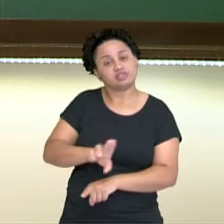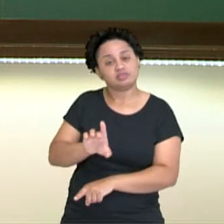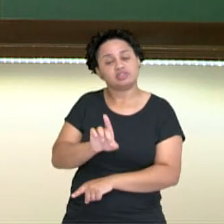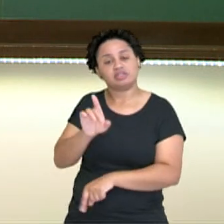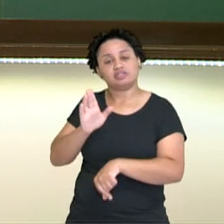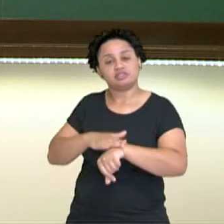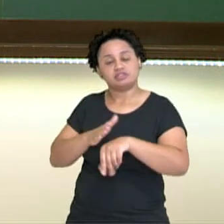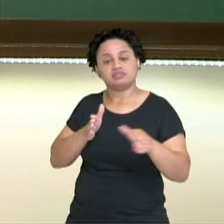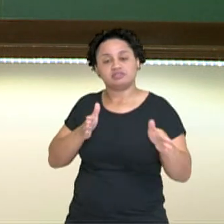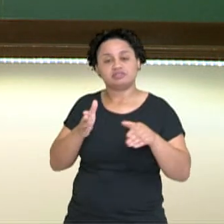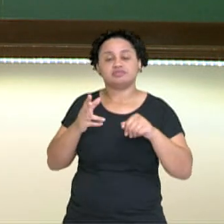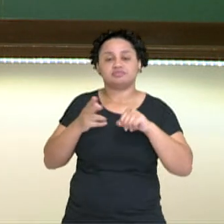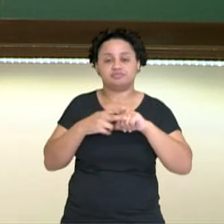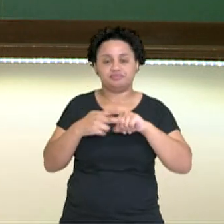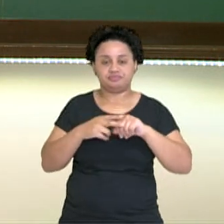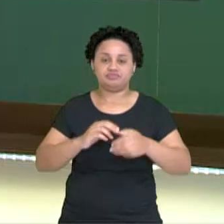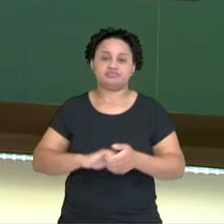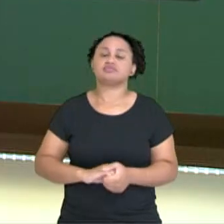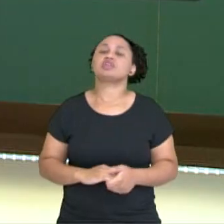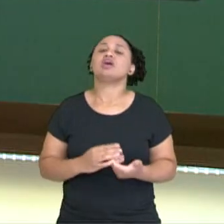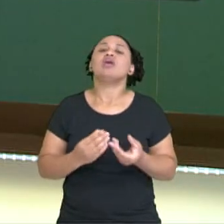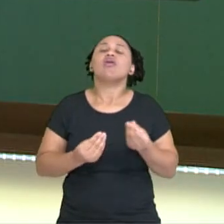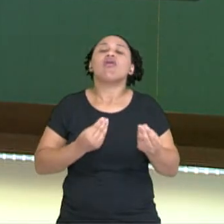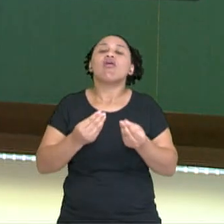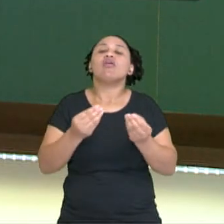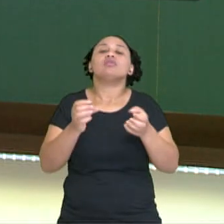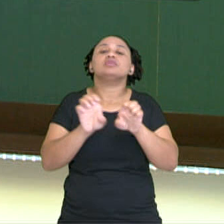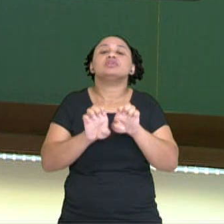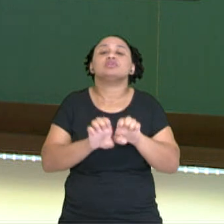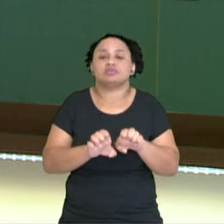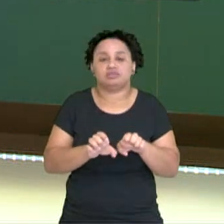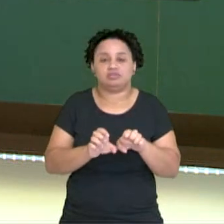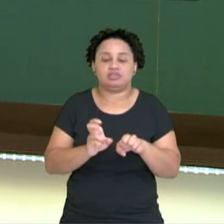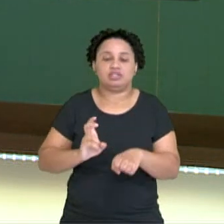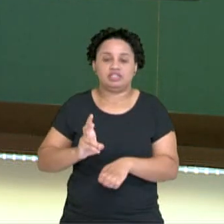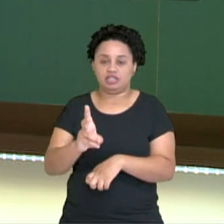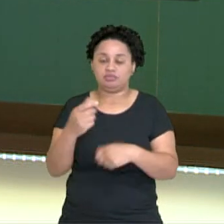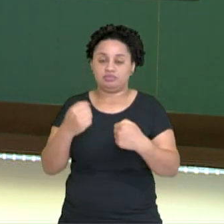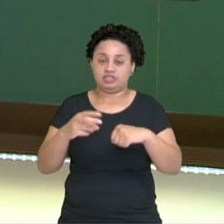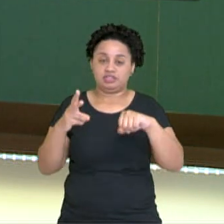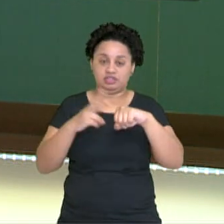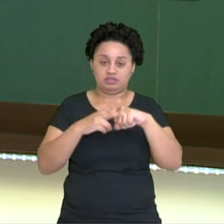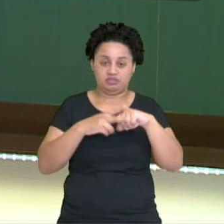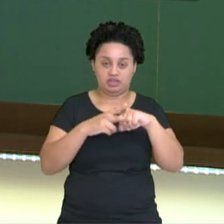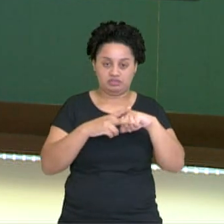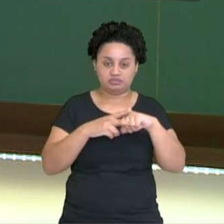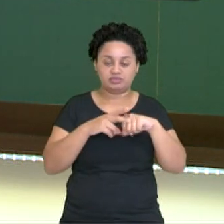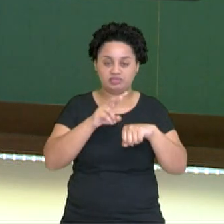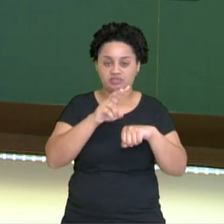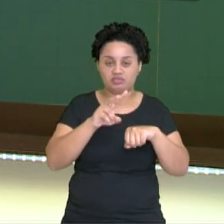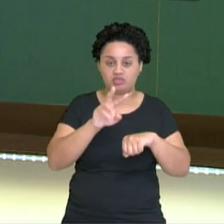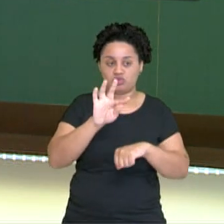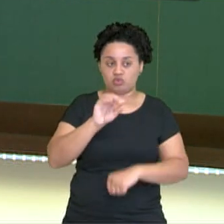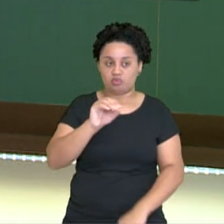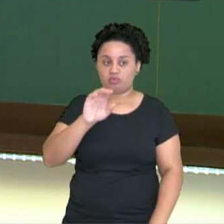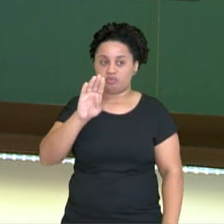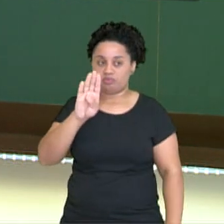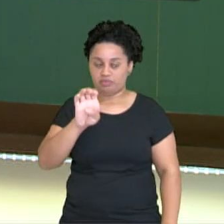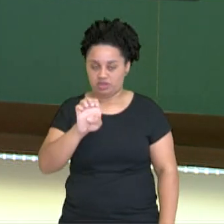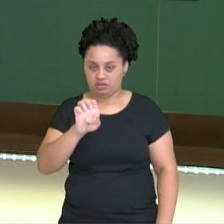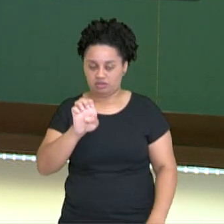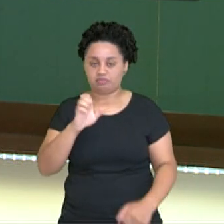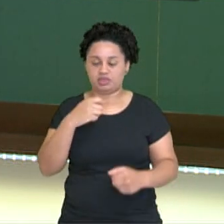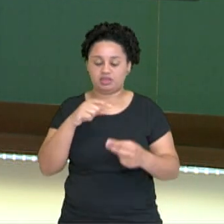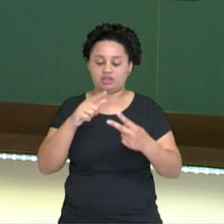tempo verbal. Como que seria a estrutura dele? Sempre tem que ter um verbo to be, seja ele o am, is